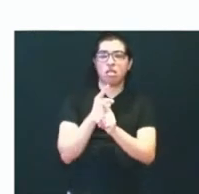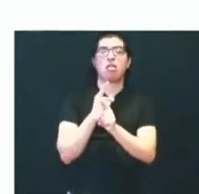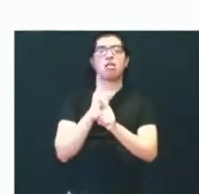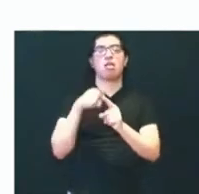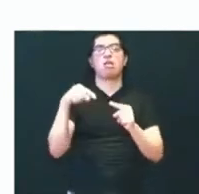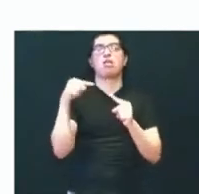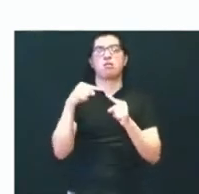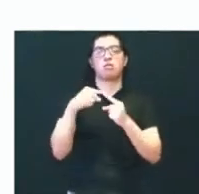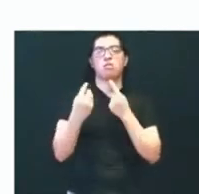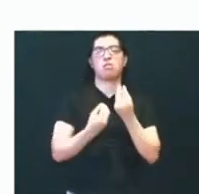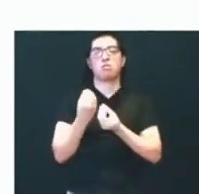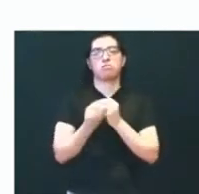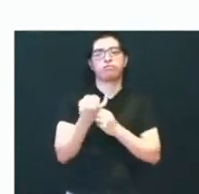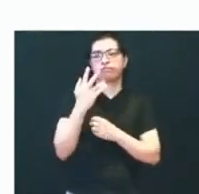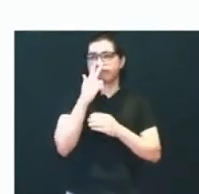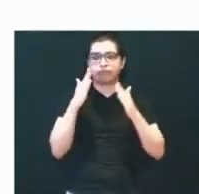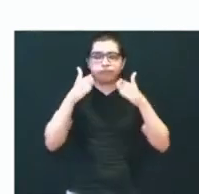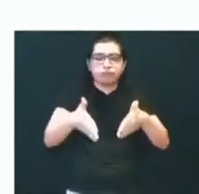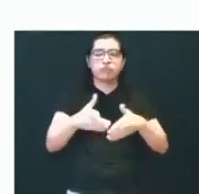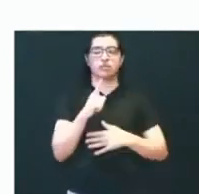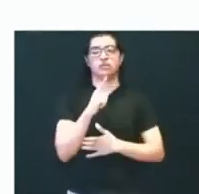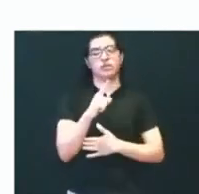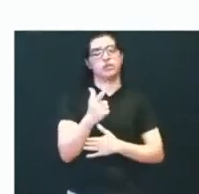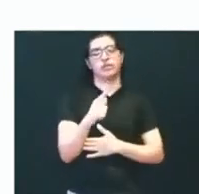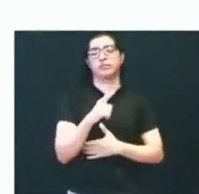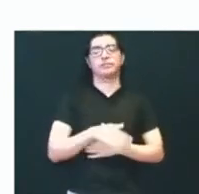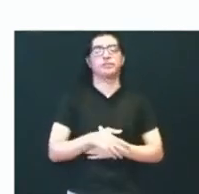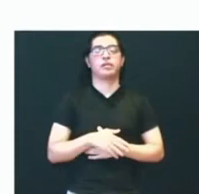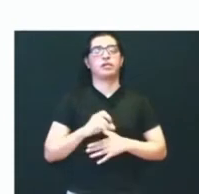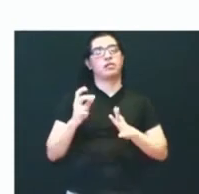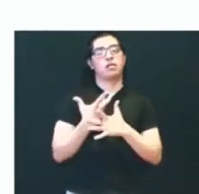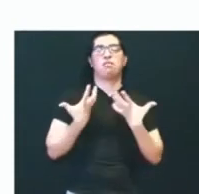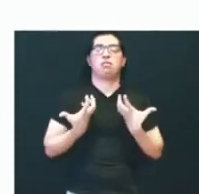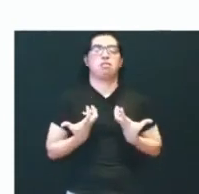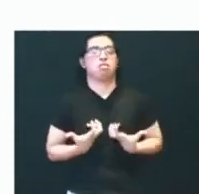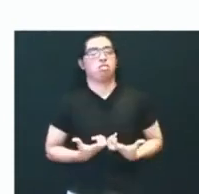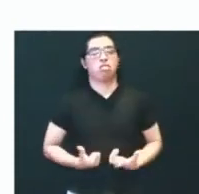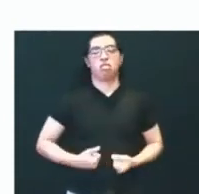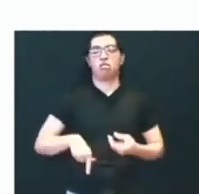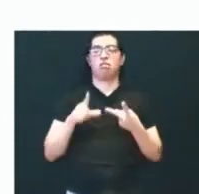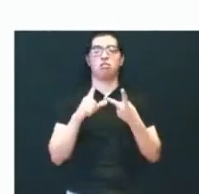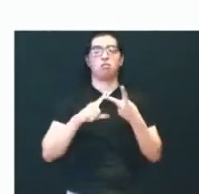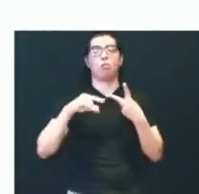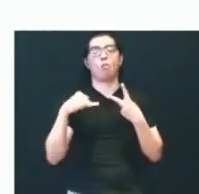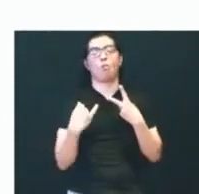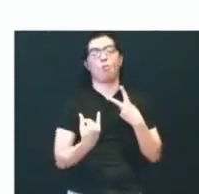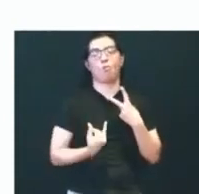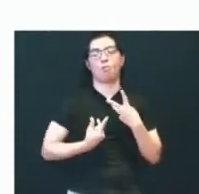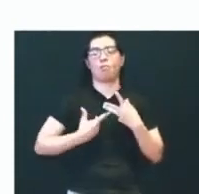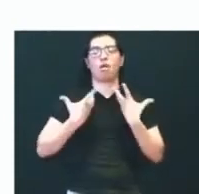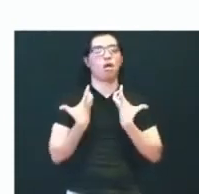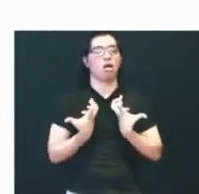também vagos, inespecíficos. Ele vai ter uma fadiga, ele vai ter uma perda de peso, ele vai ter um cansaço